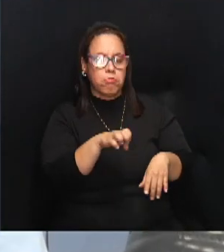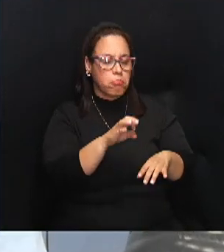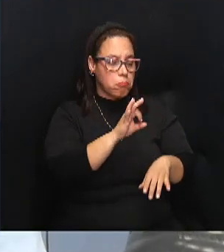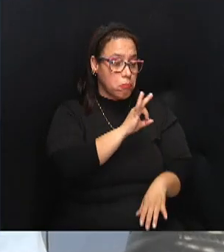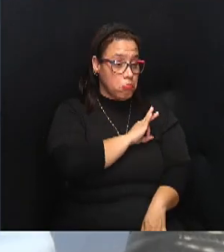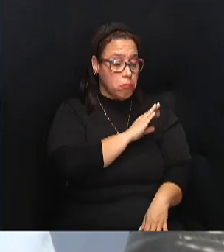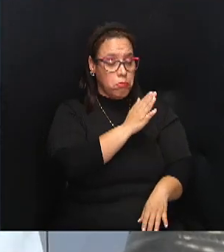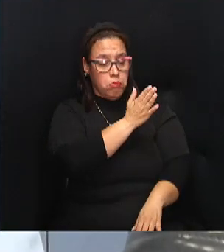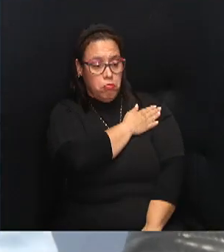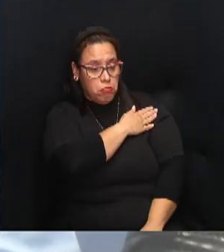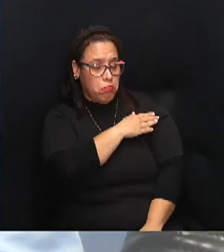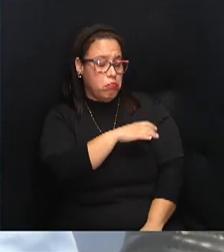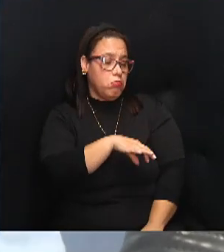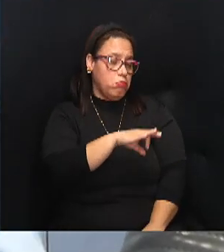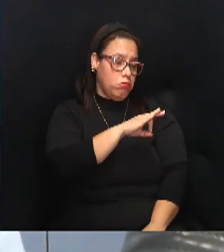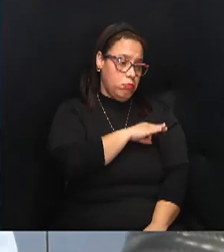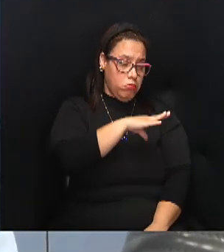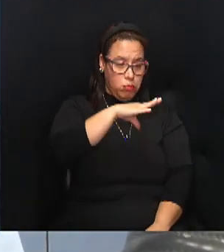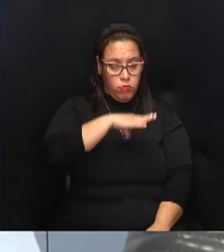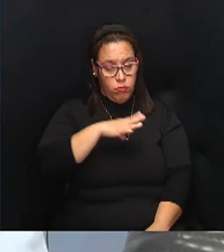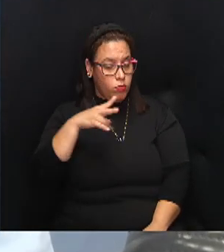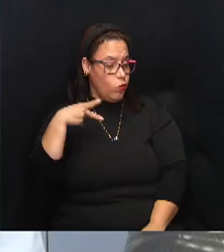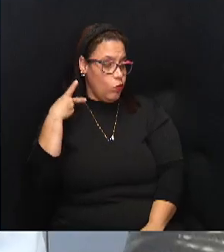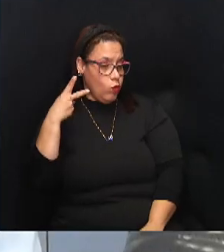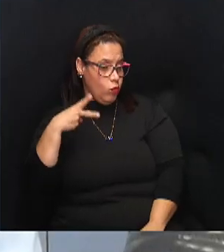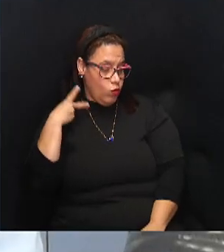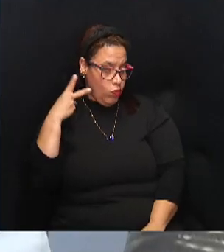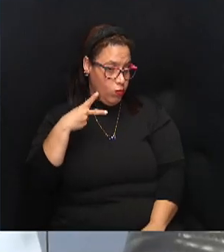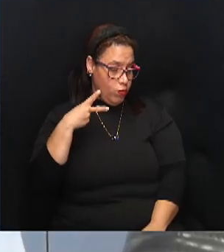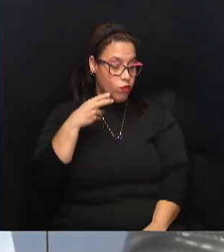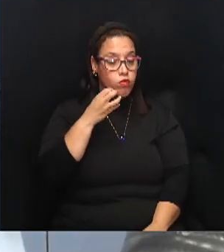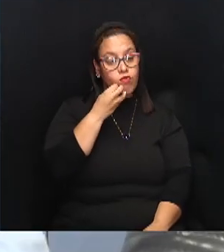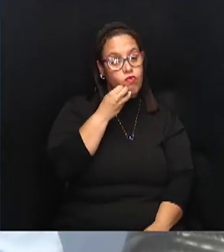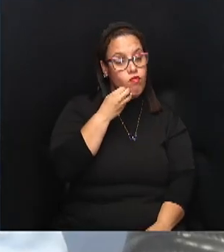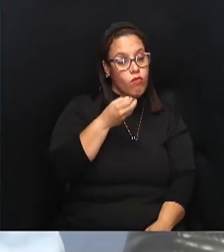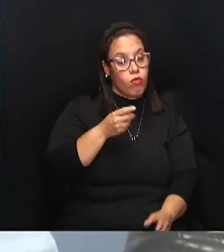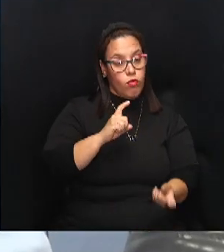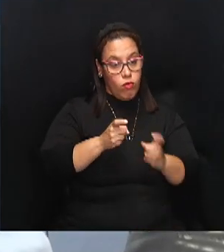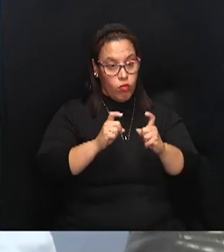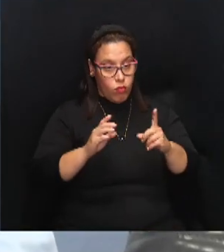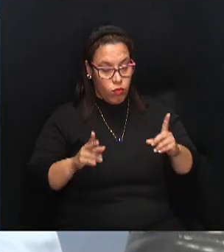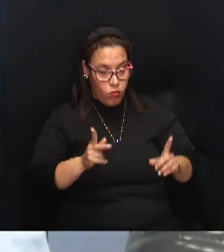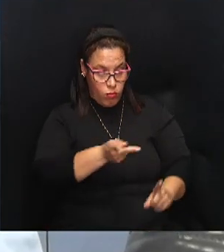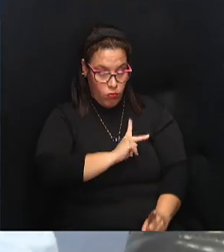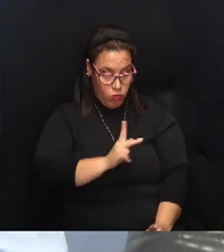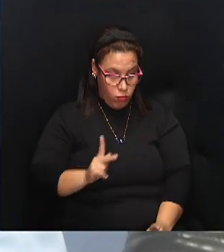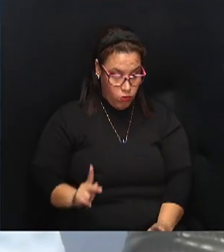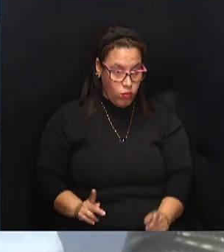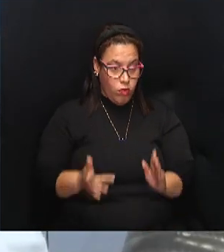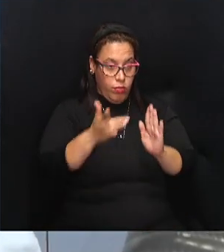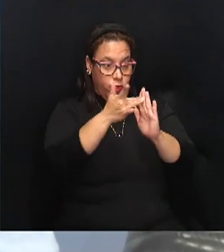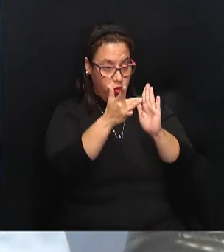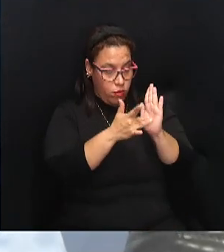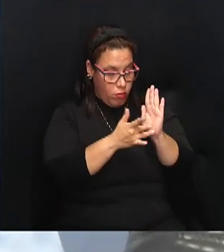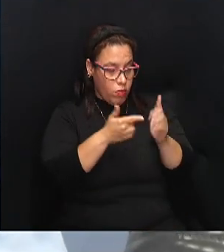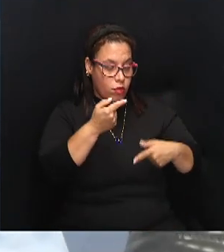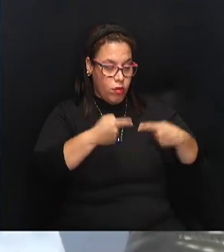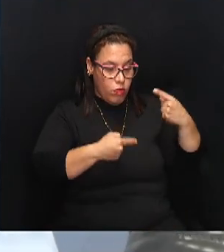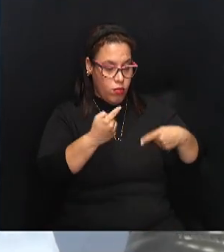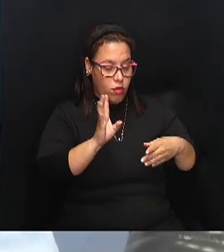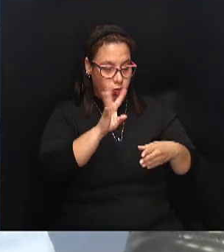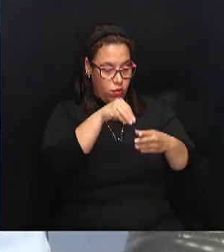Guarda Municipal, vereadores, o vereador Igor Diego presidindo a pauta desse debate dentro da